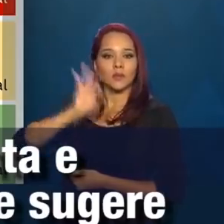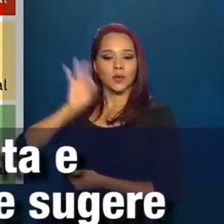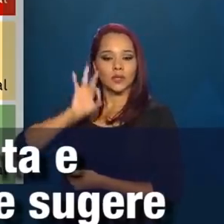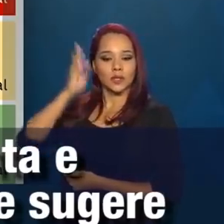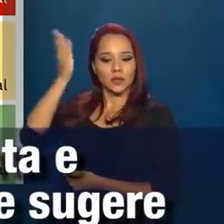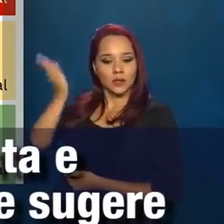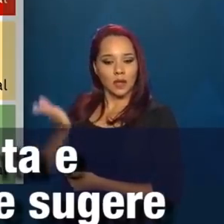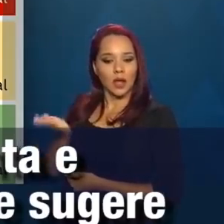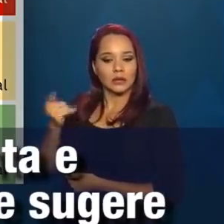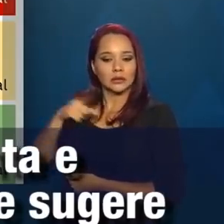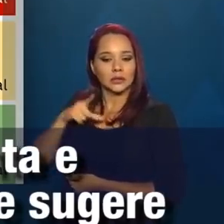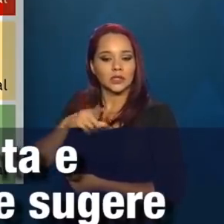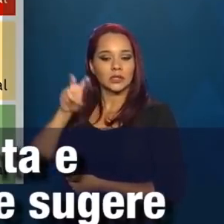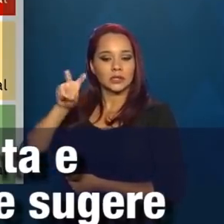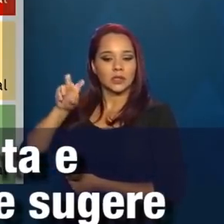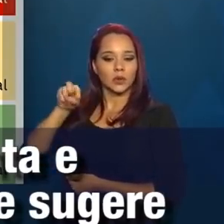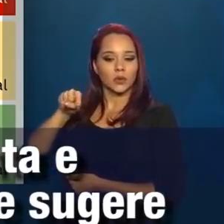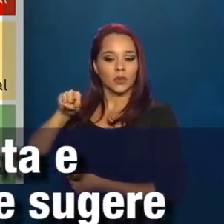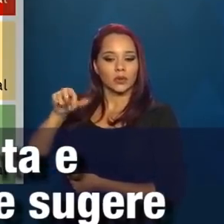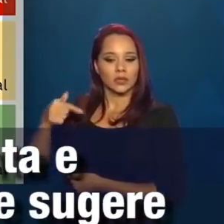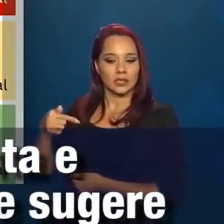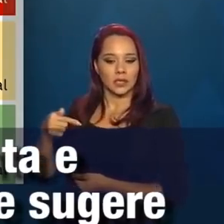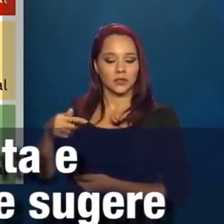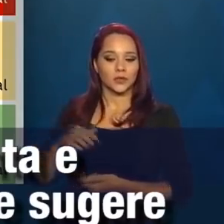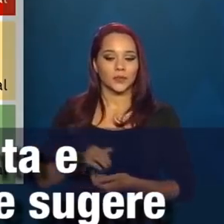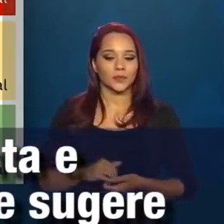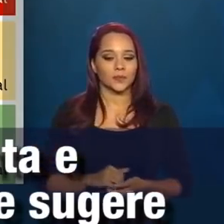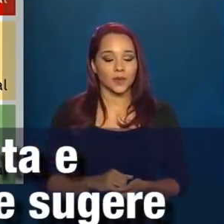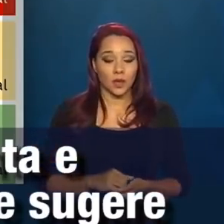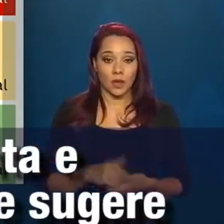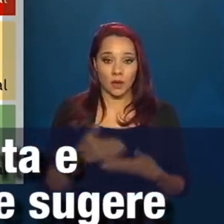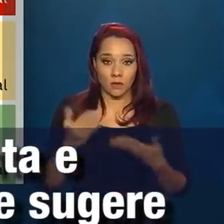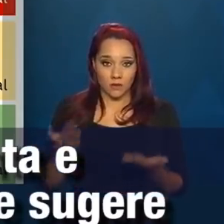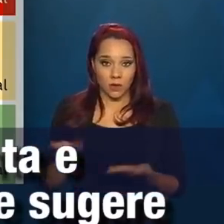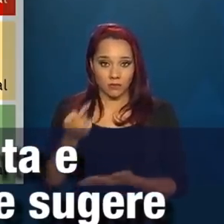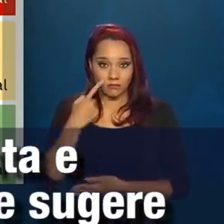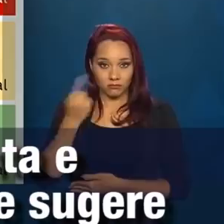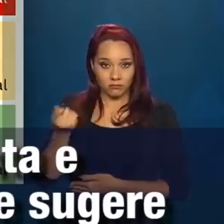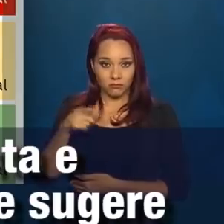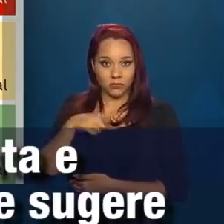um coeficiente de incidência de 5,7. Quando nós temos